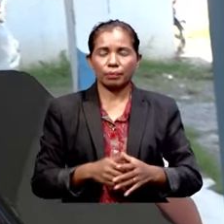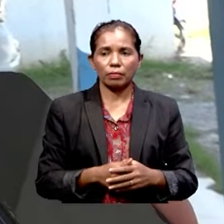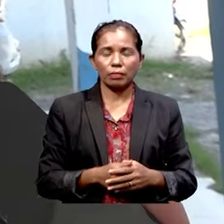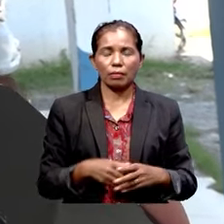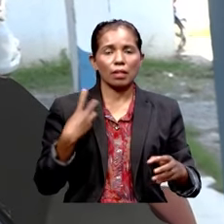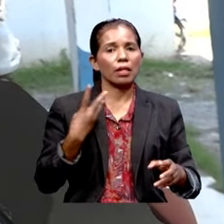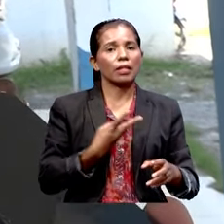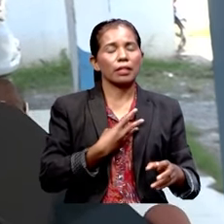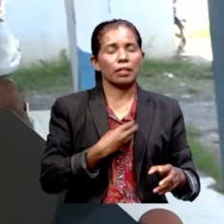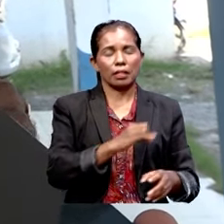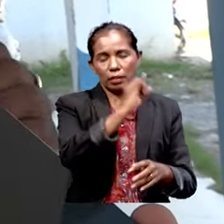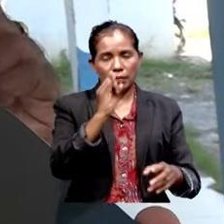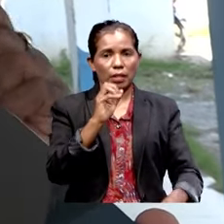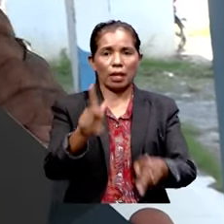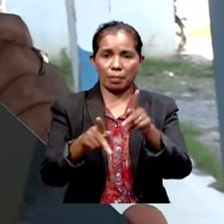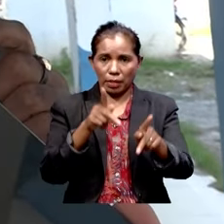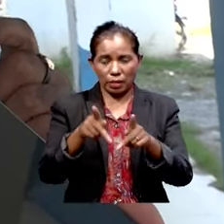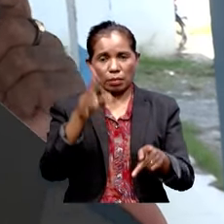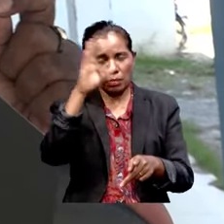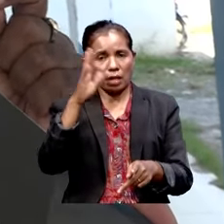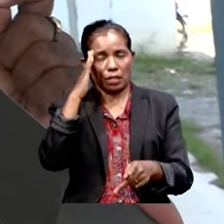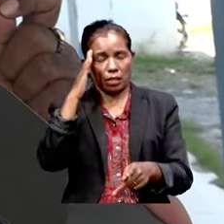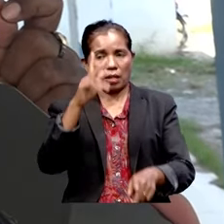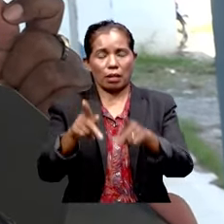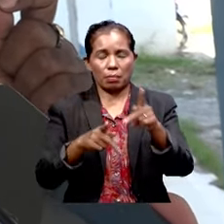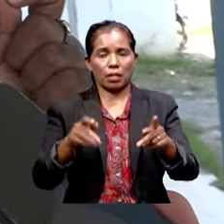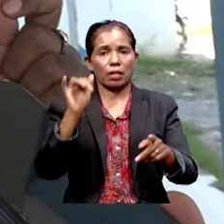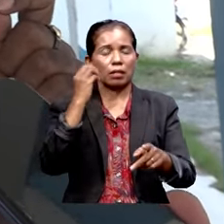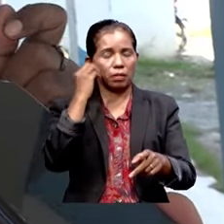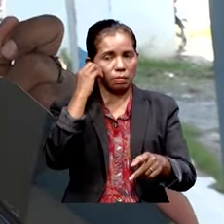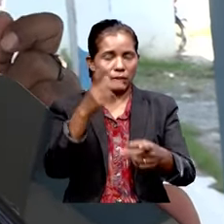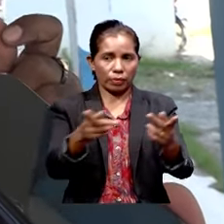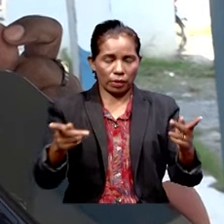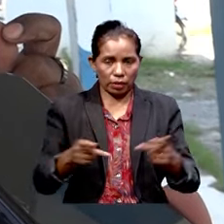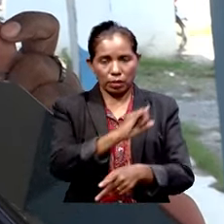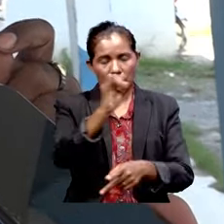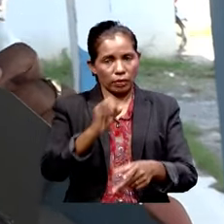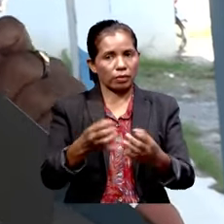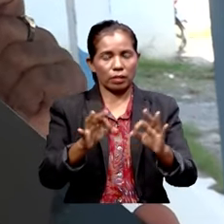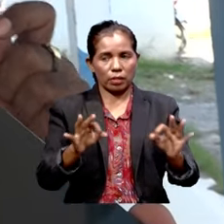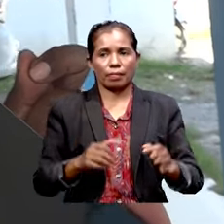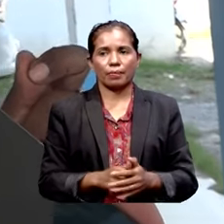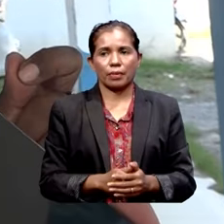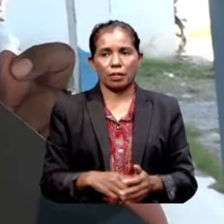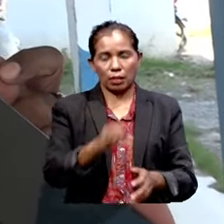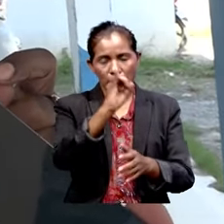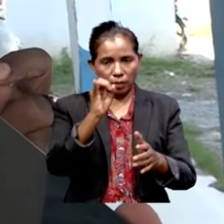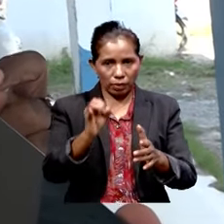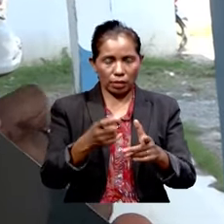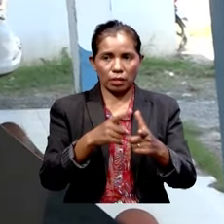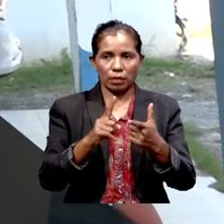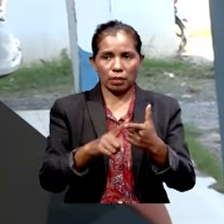Ita identifica o suspeito, Nebemaka, Hela e a Fati Nebemaka, a mim, identifica Tiona, nem identificá-lo.